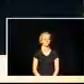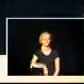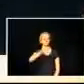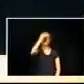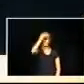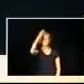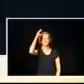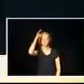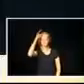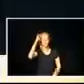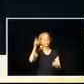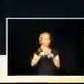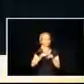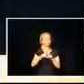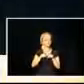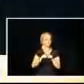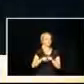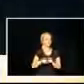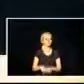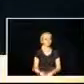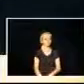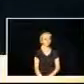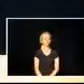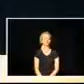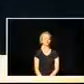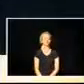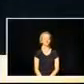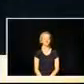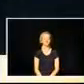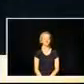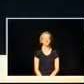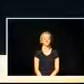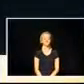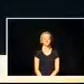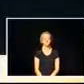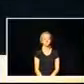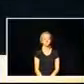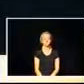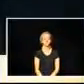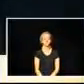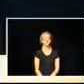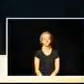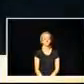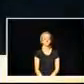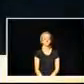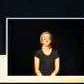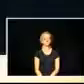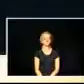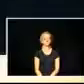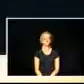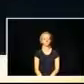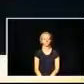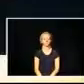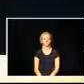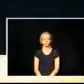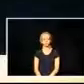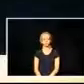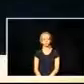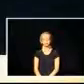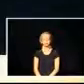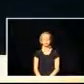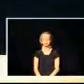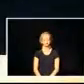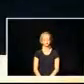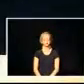da prefeitura? Bom, mas enfim, eu trago aqui uma breve reflexão nessa questão.